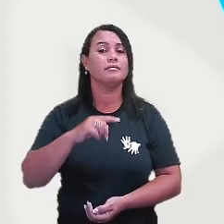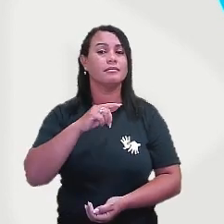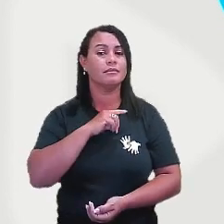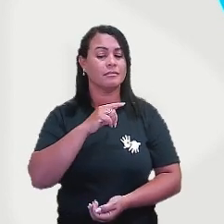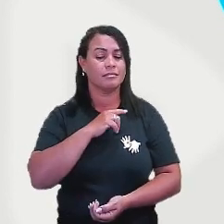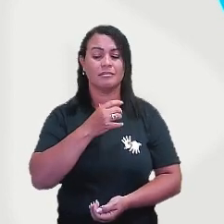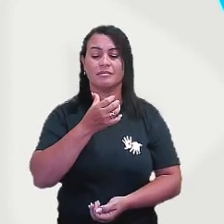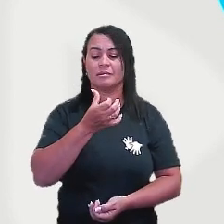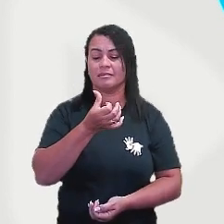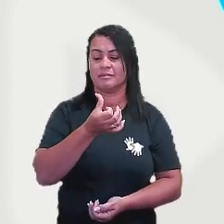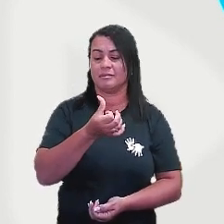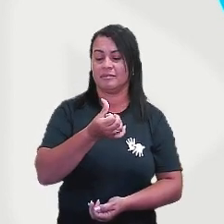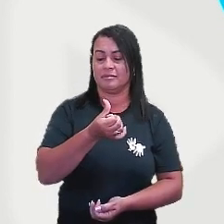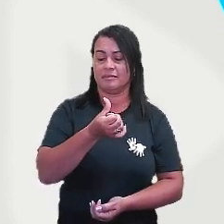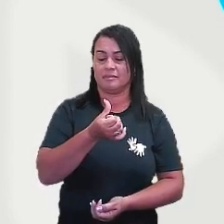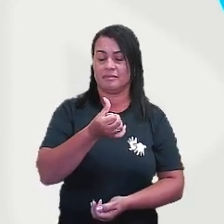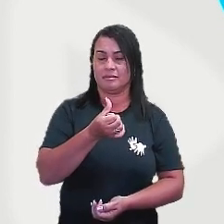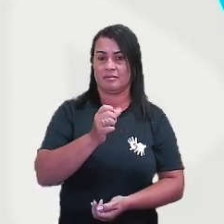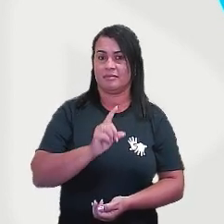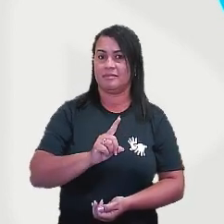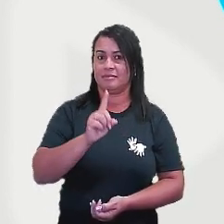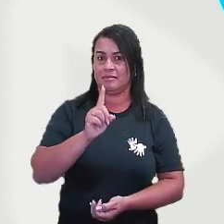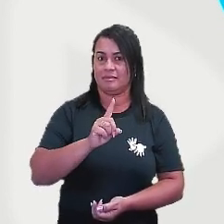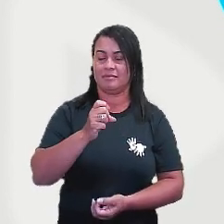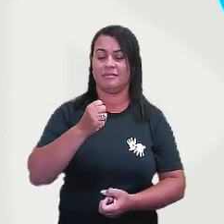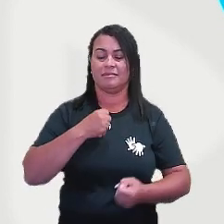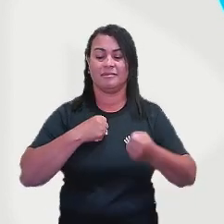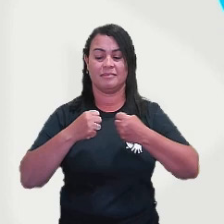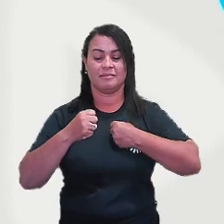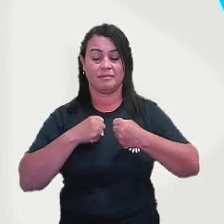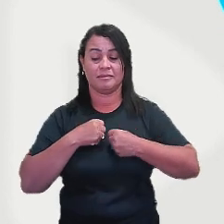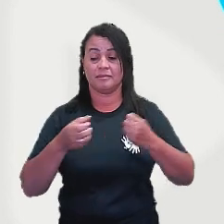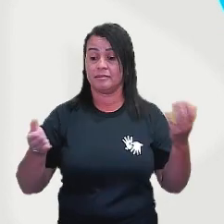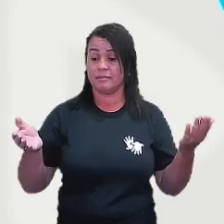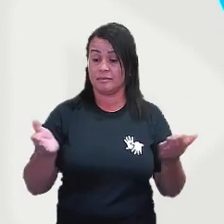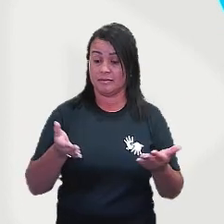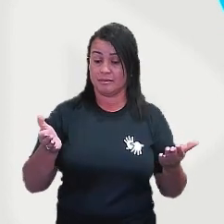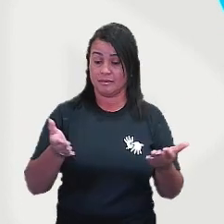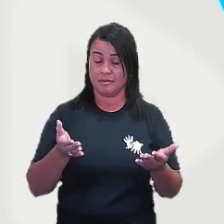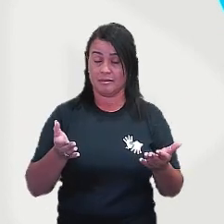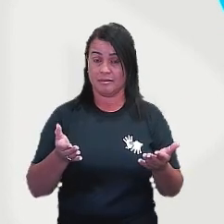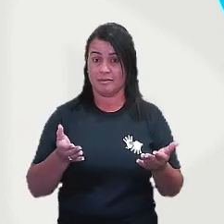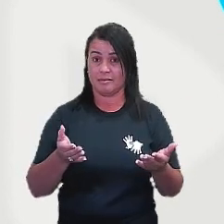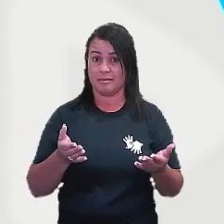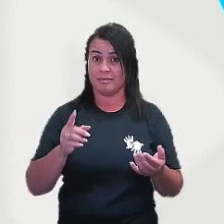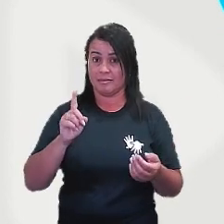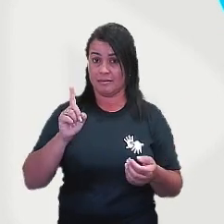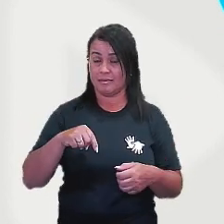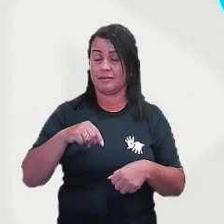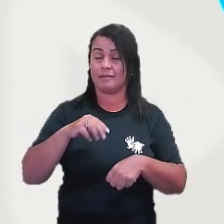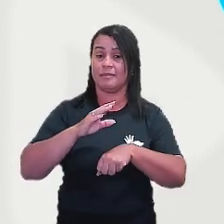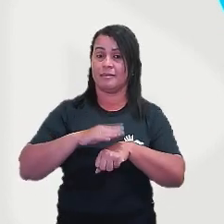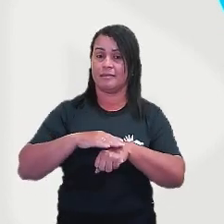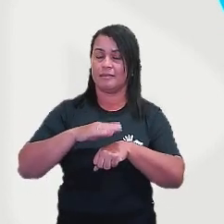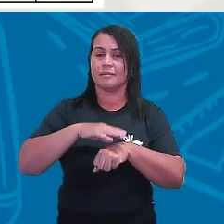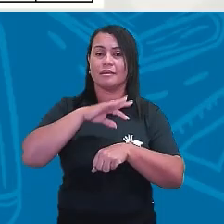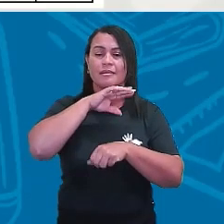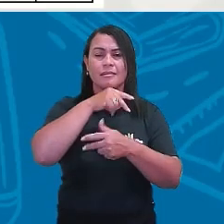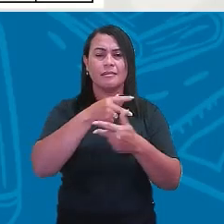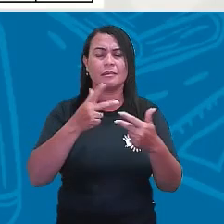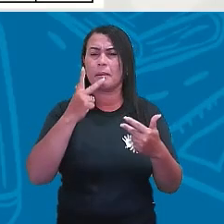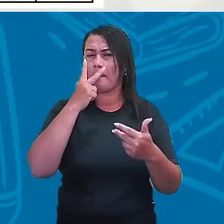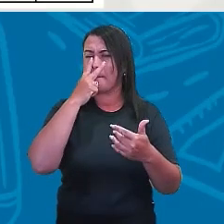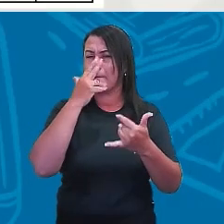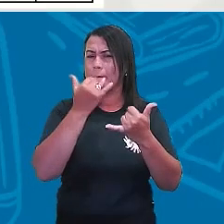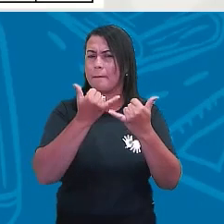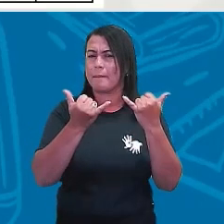6, olha o número 6 aparecendo aí. Agora chegou a vez desse animal, que é muito parecido